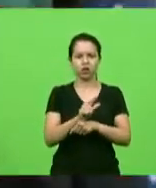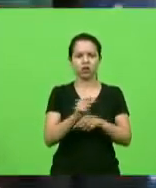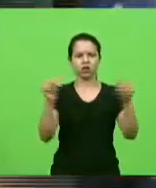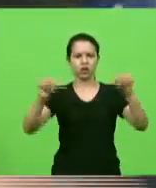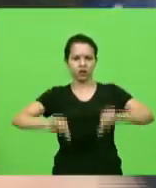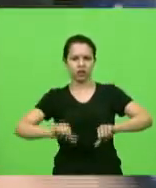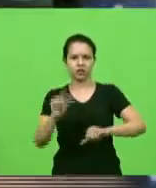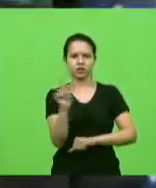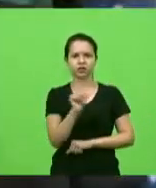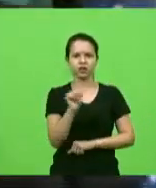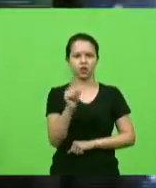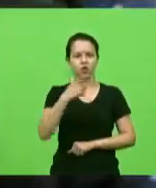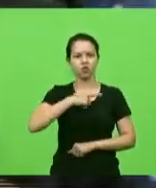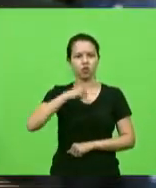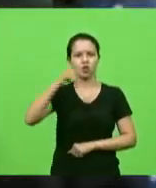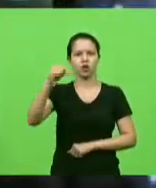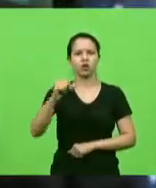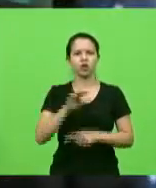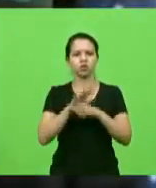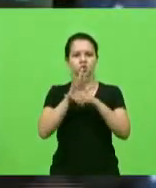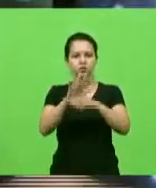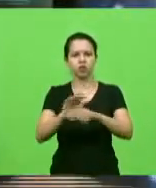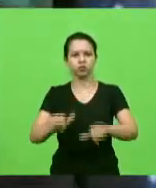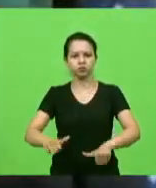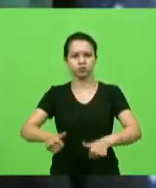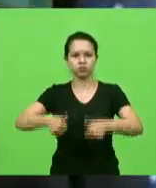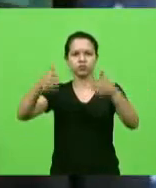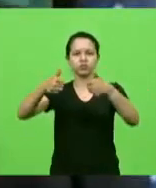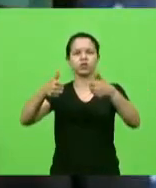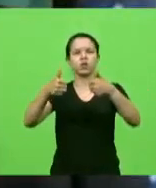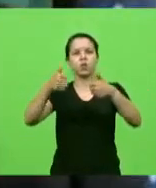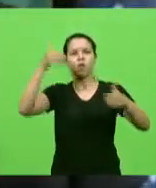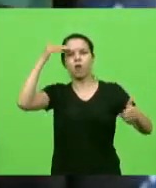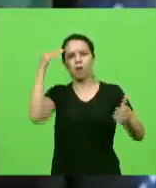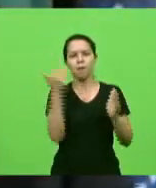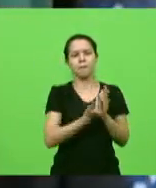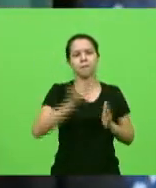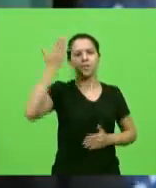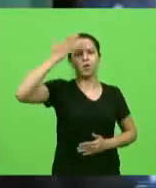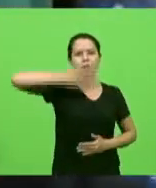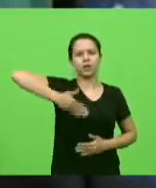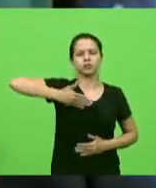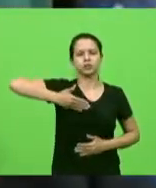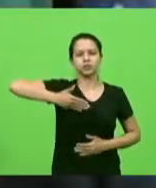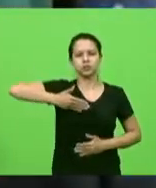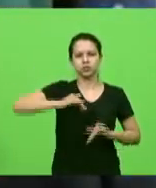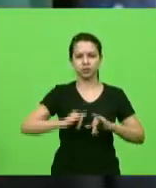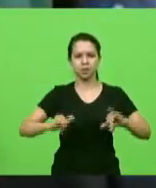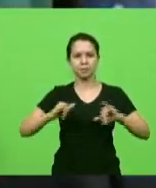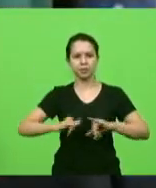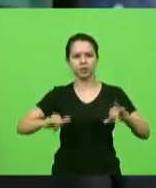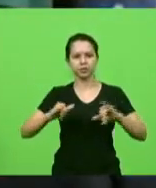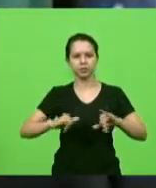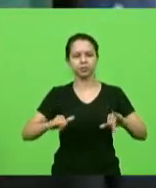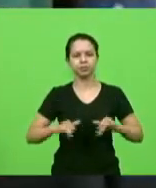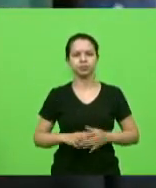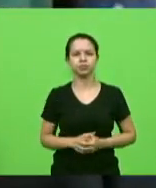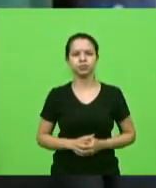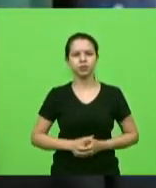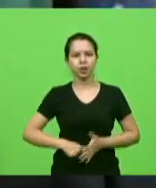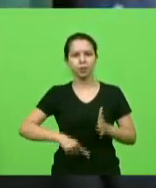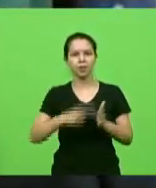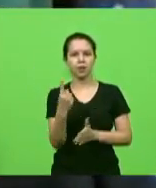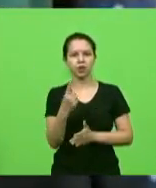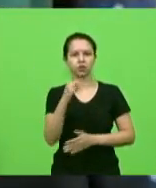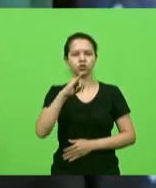escolhido pelo povo para superá-la e para cumprir minhas promessas de campanha que achas em 1º de